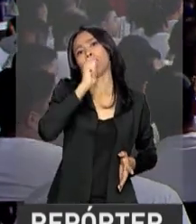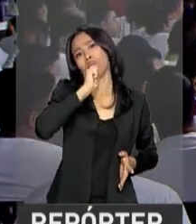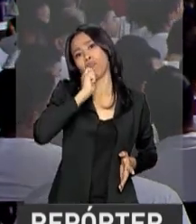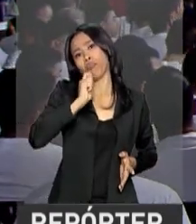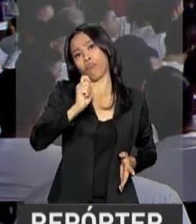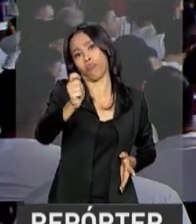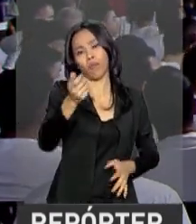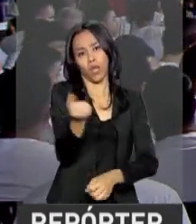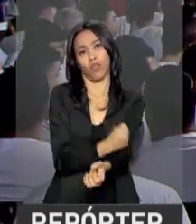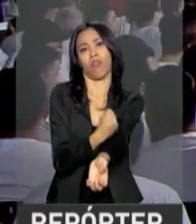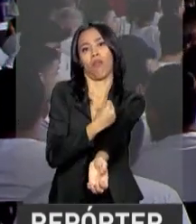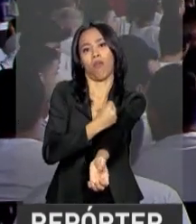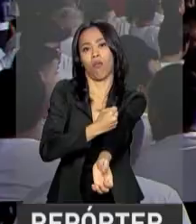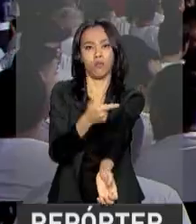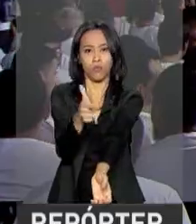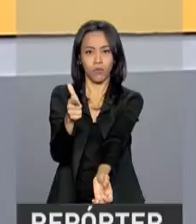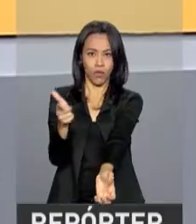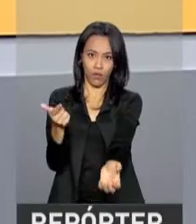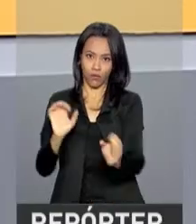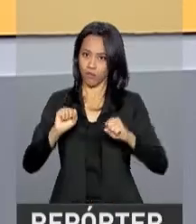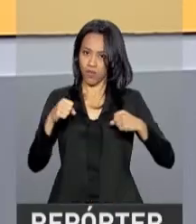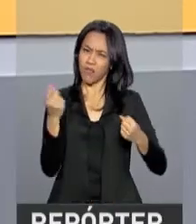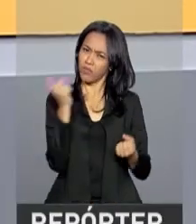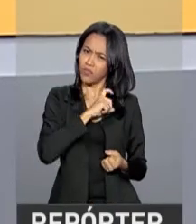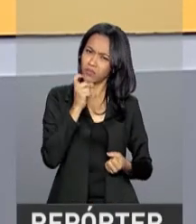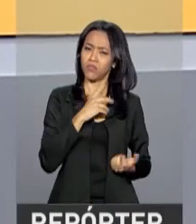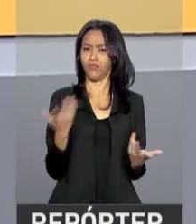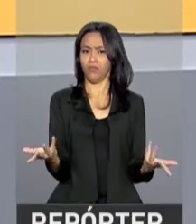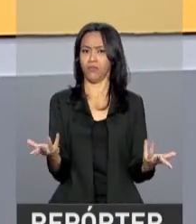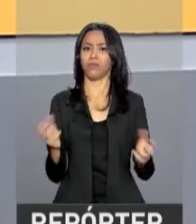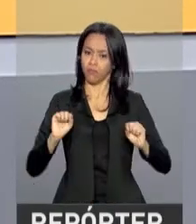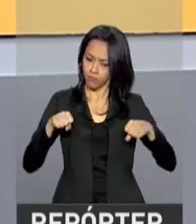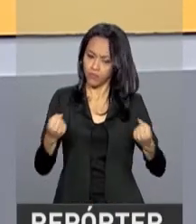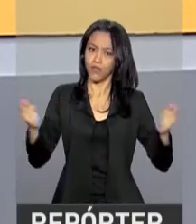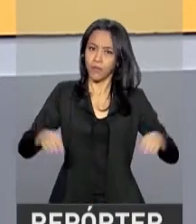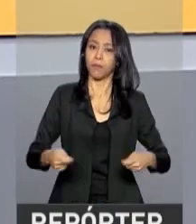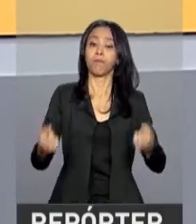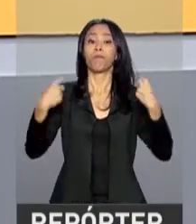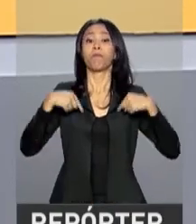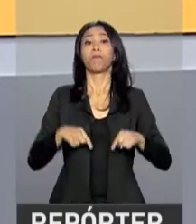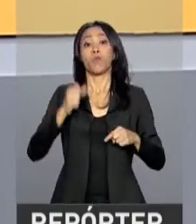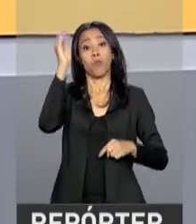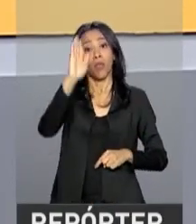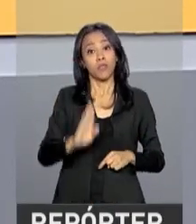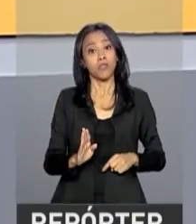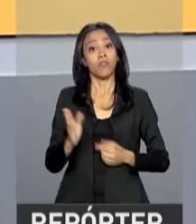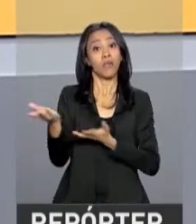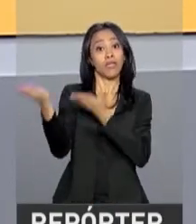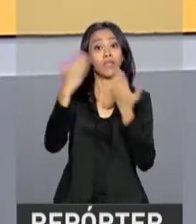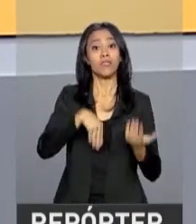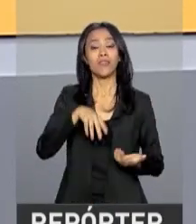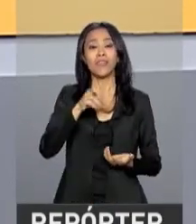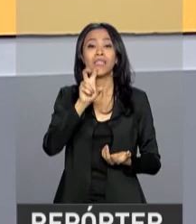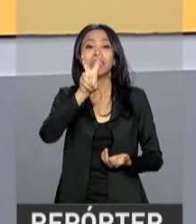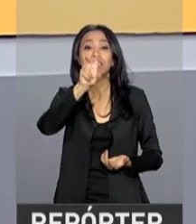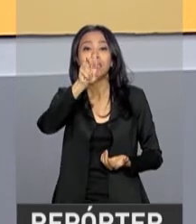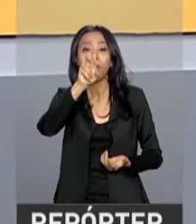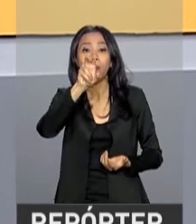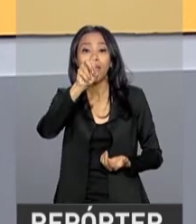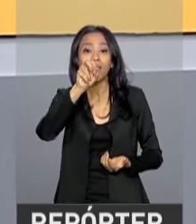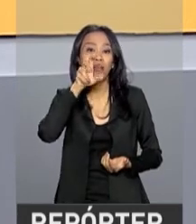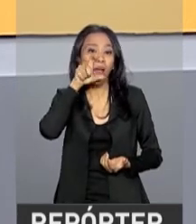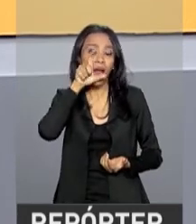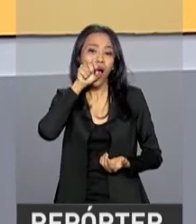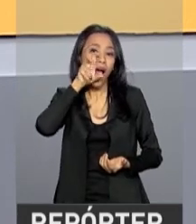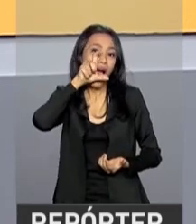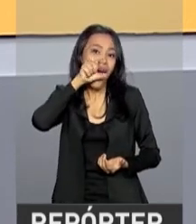recuperação isso é mentira o brasil vai trazer da europa 50 ararinhas-azuis as